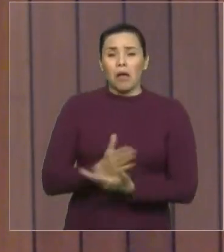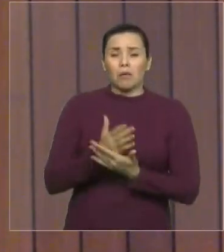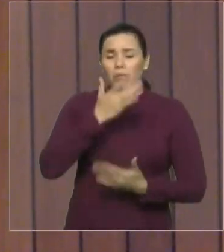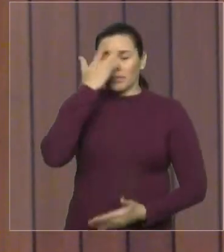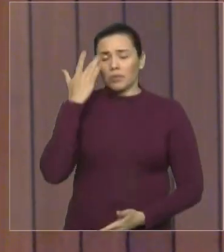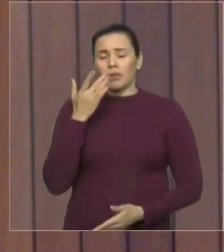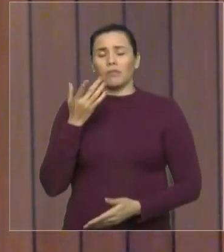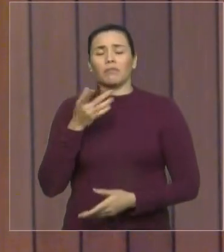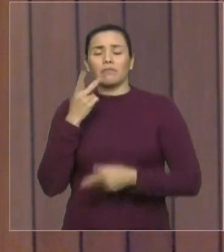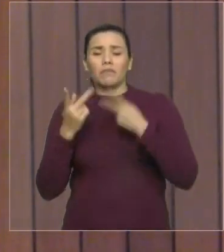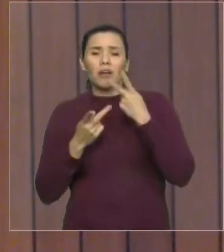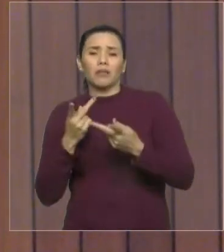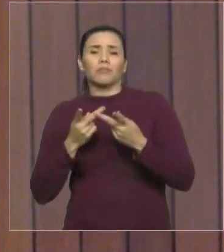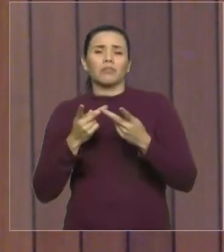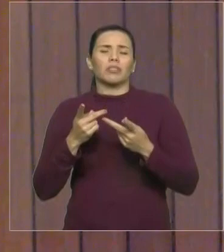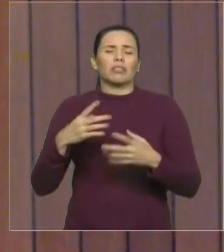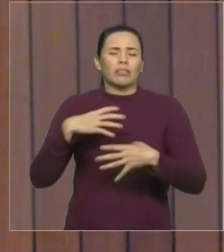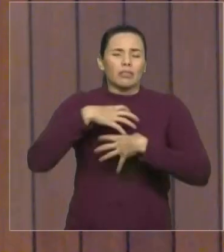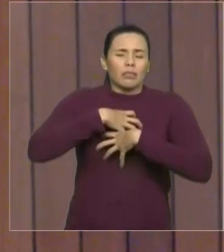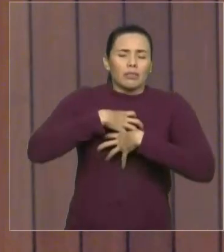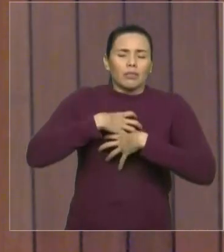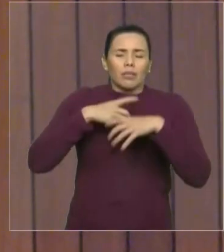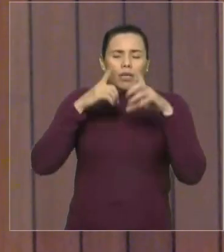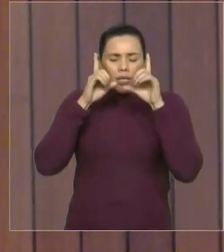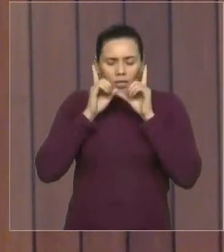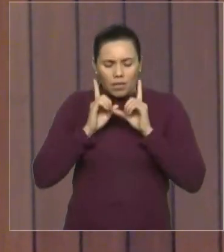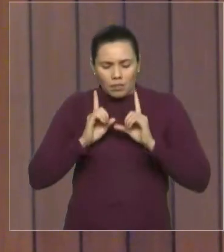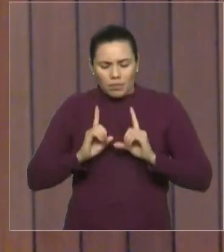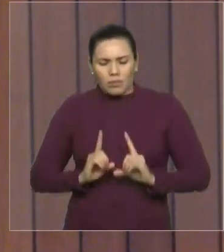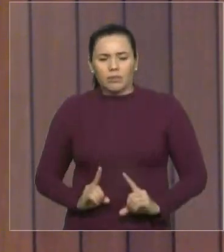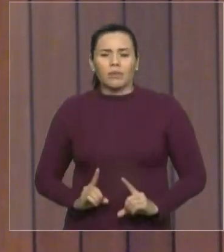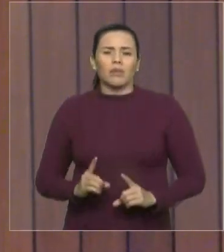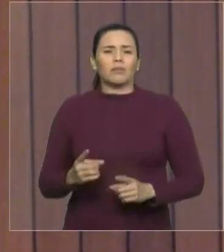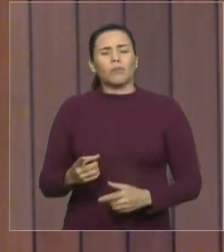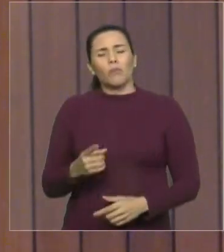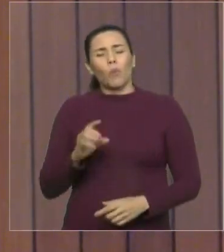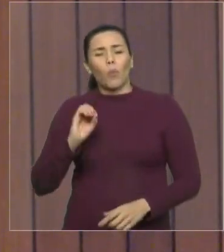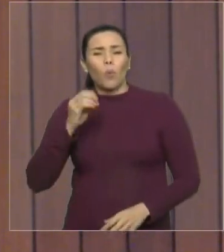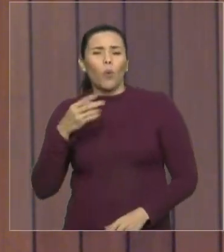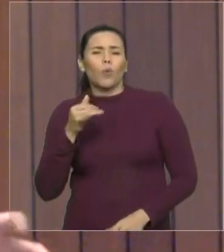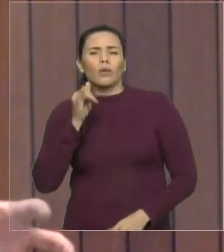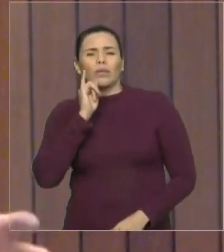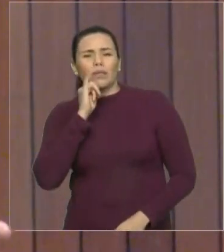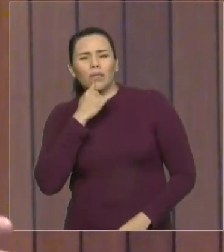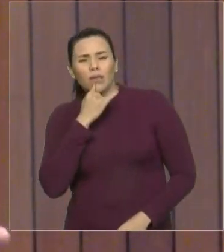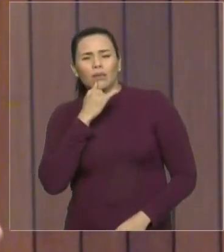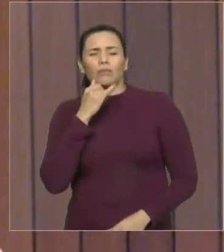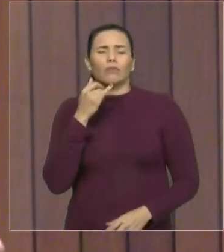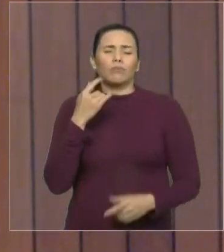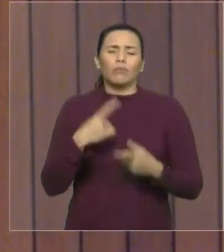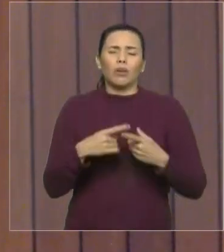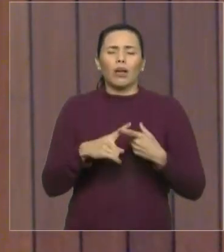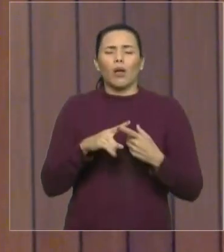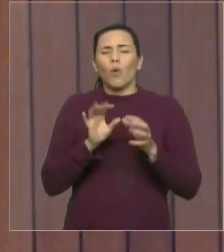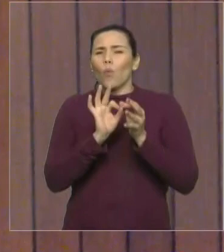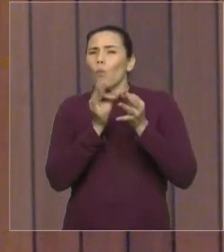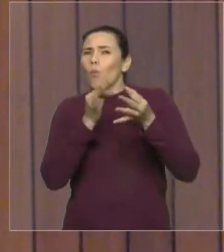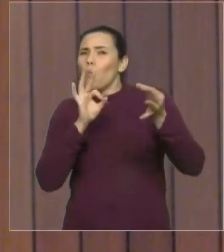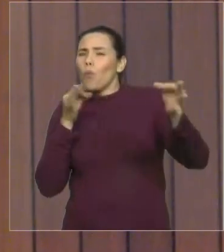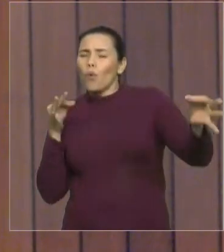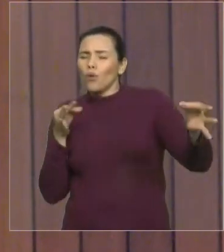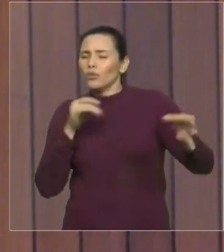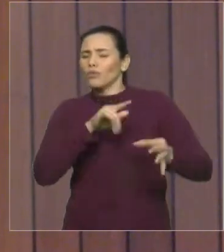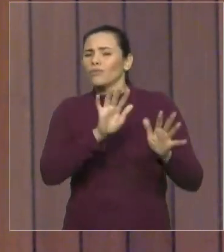são atestados relacionados a distanciamento familiar. A gente vê que, quando são situações